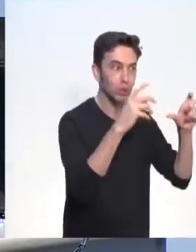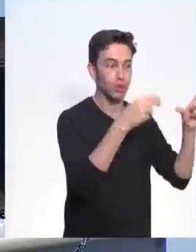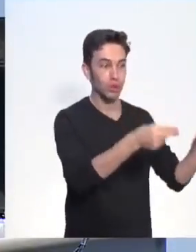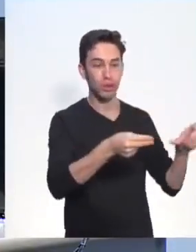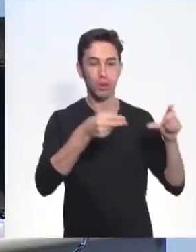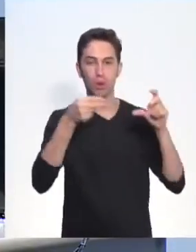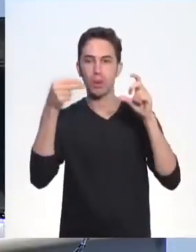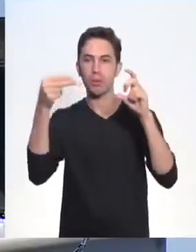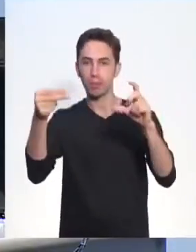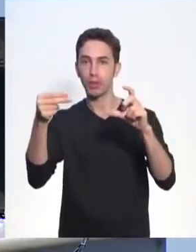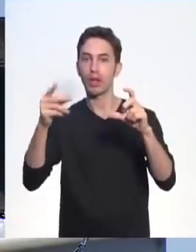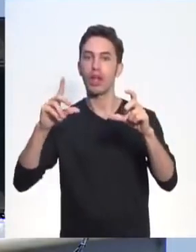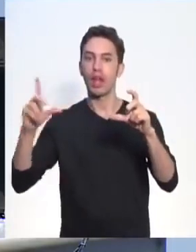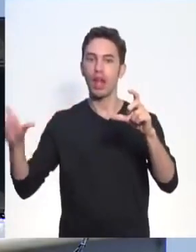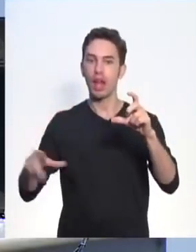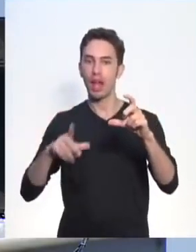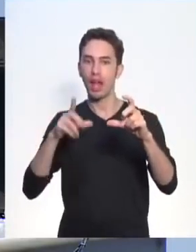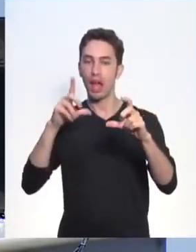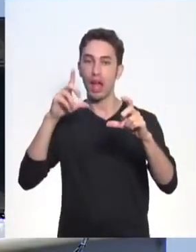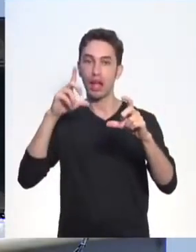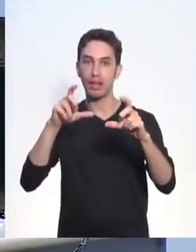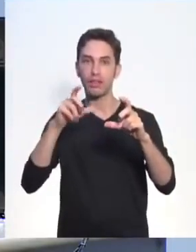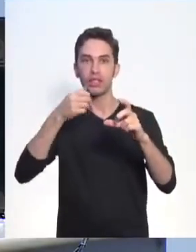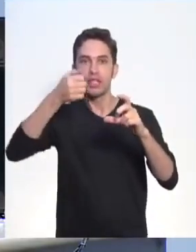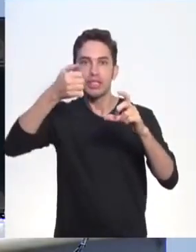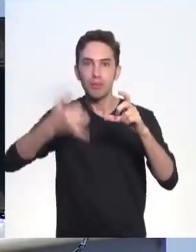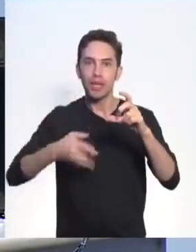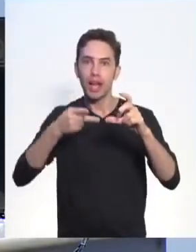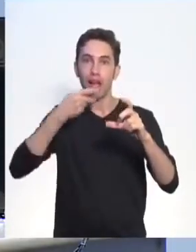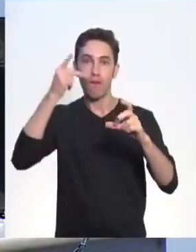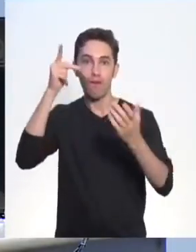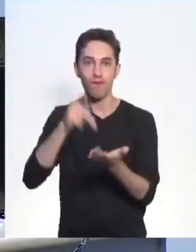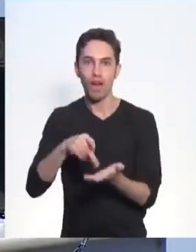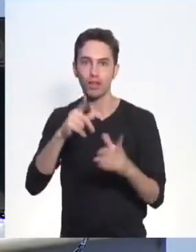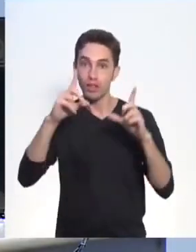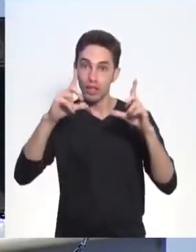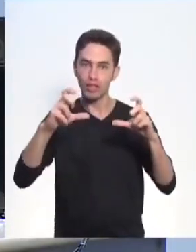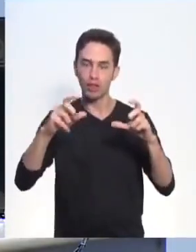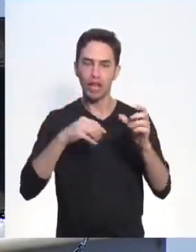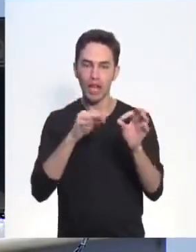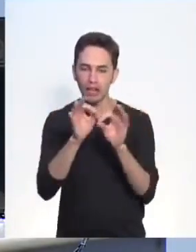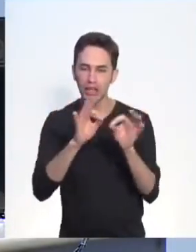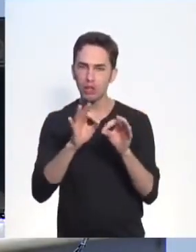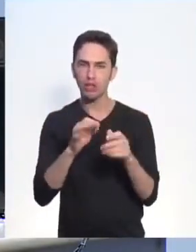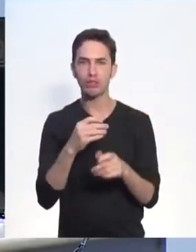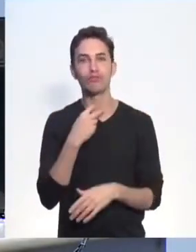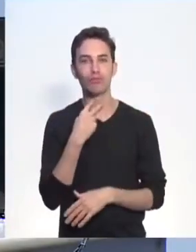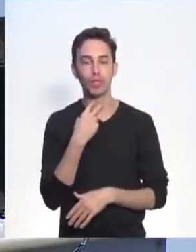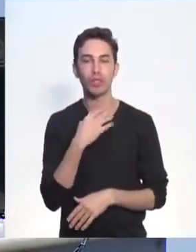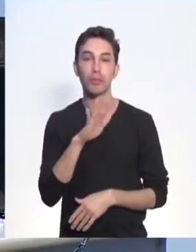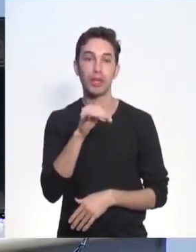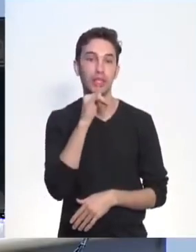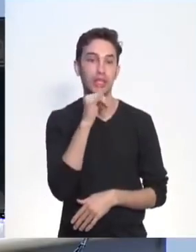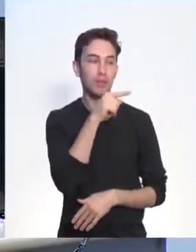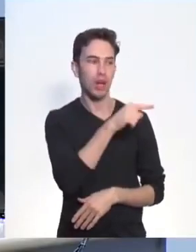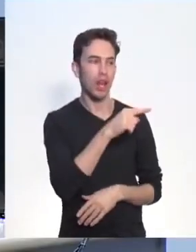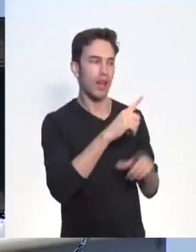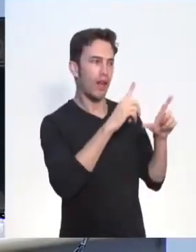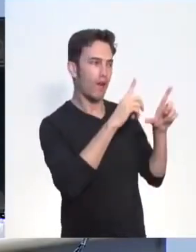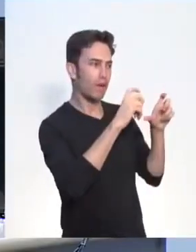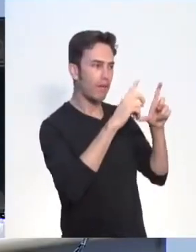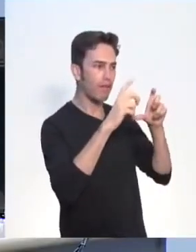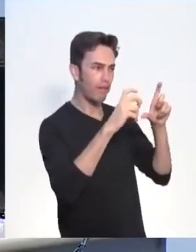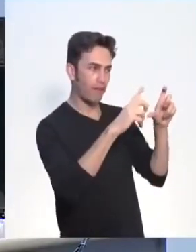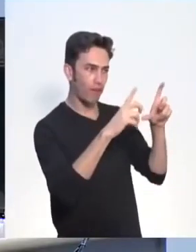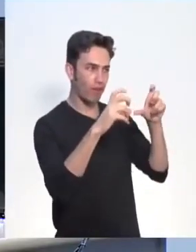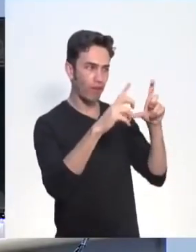a ótica de quem fez a foto, mas a gente não pode fazer alteração alguma. Já no ensaio fotográfico, a gente pode fazer,